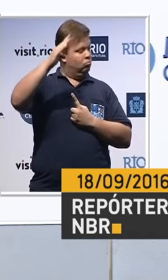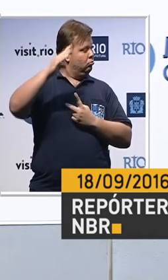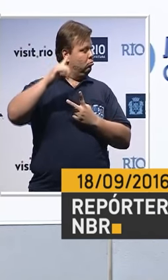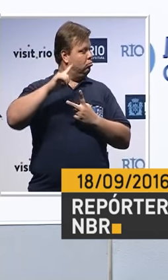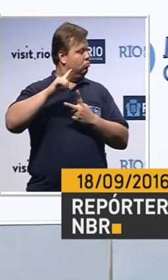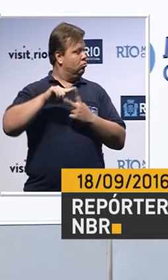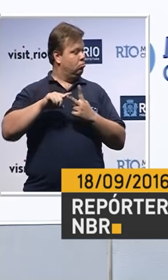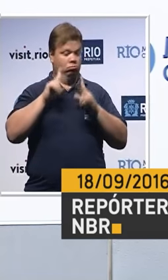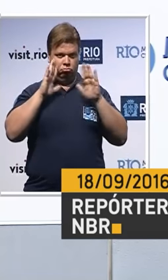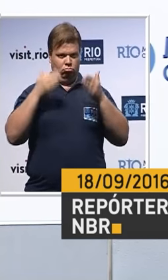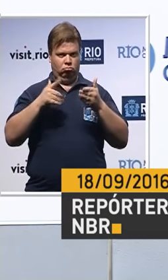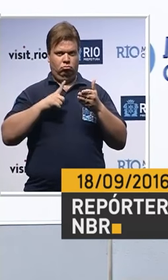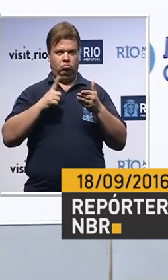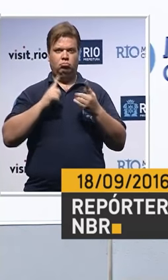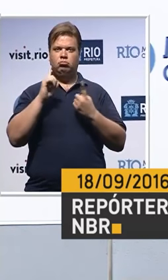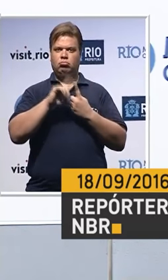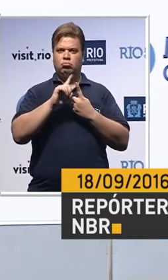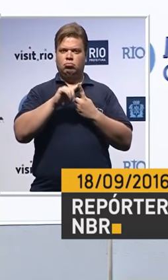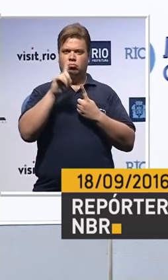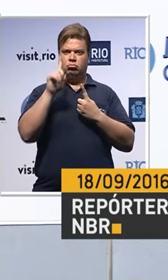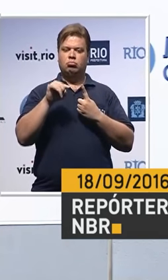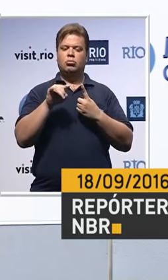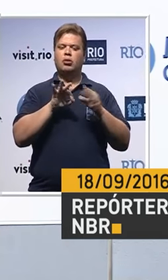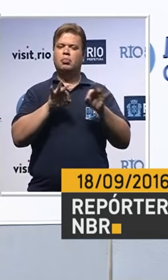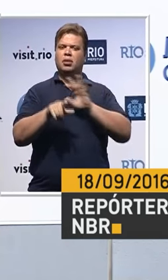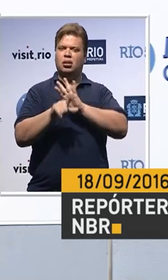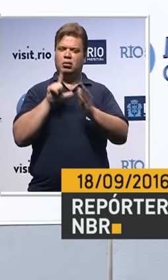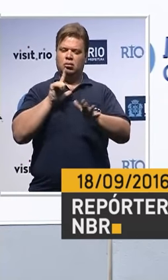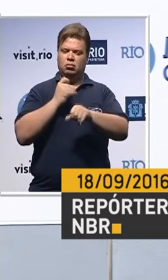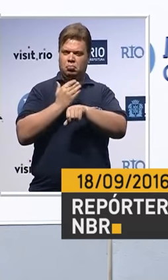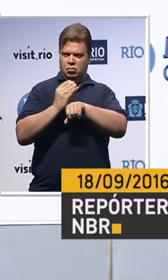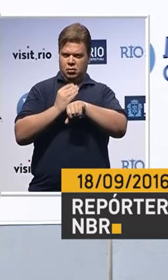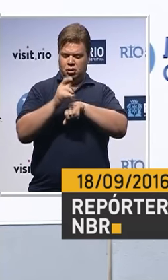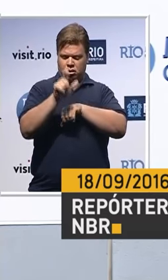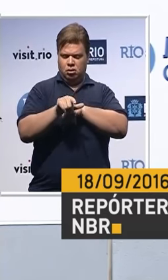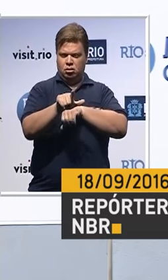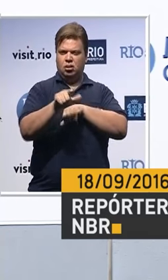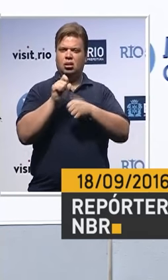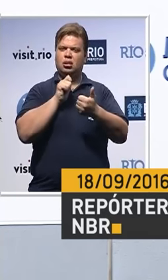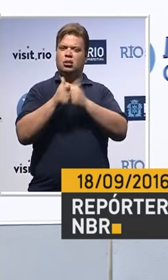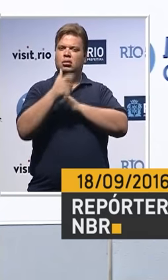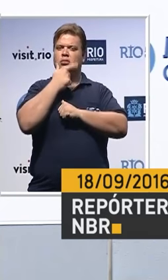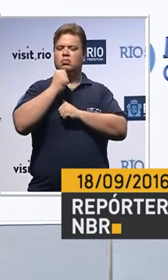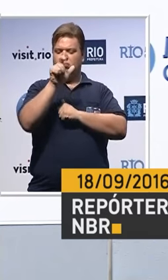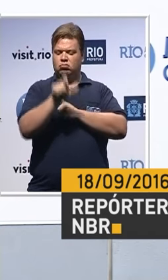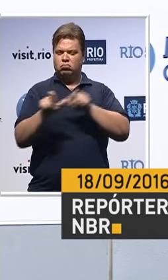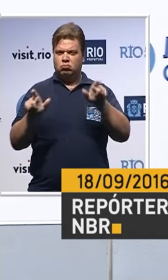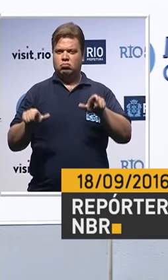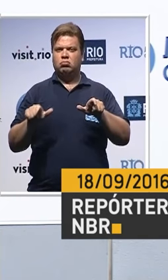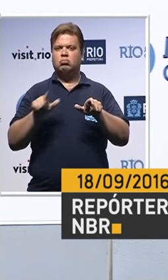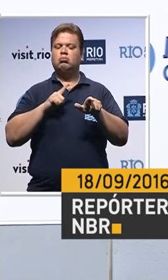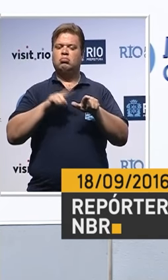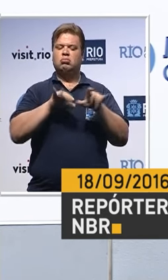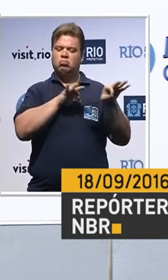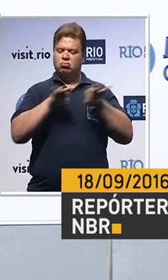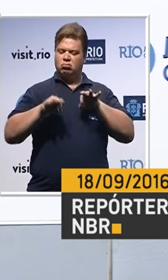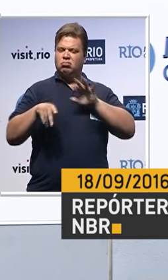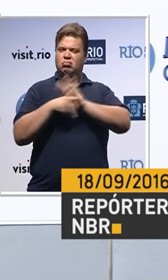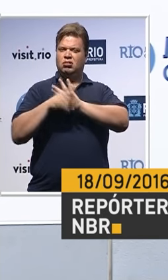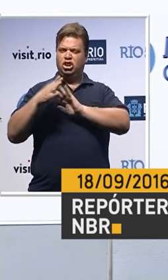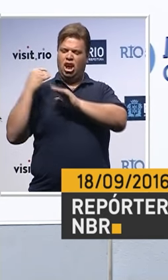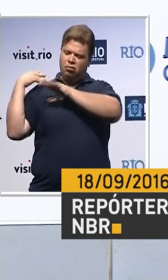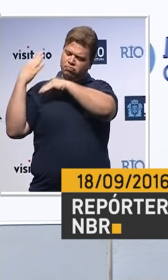com mais ênfase. A primeira delas, a preparação dos atletas, onde nós manteremos programas que vêm dando